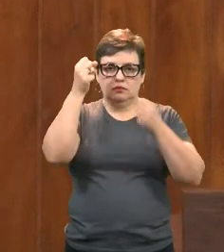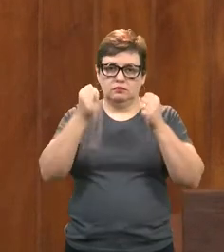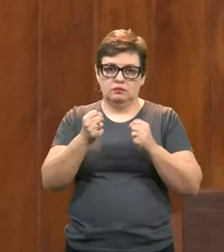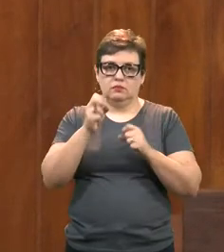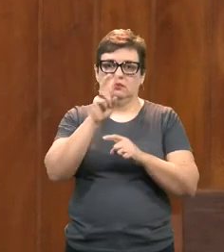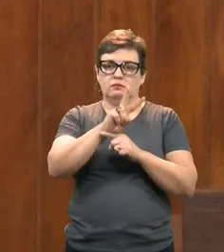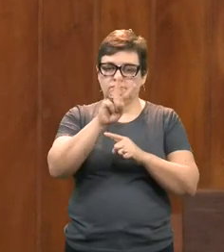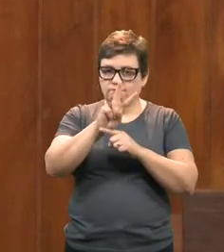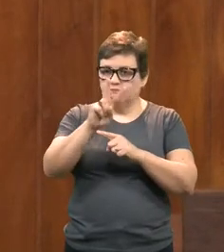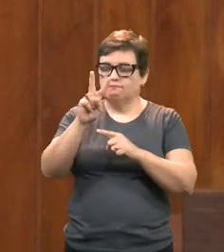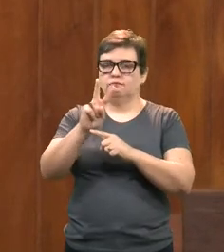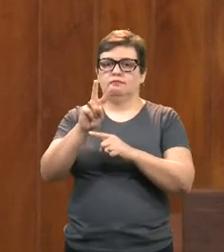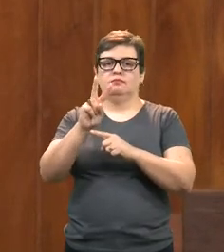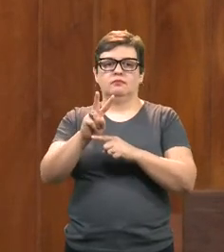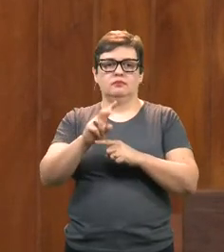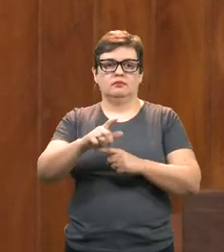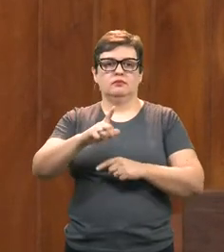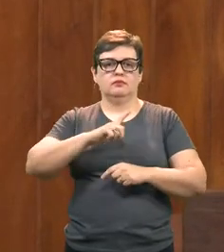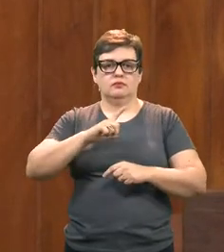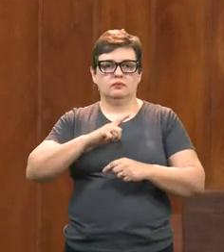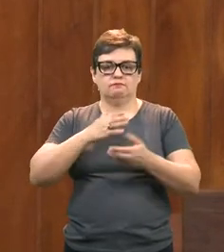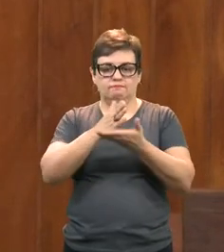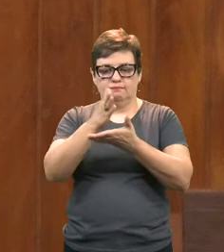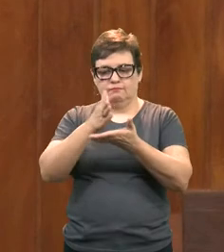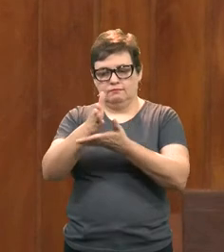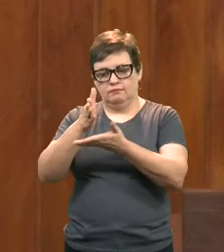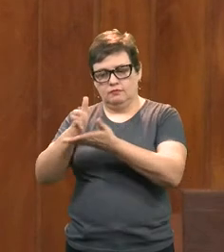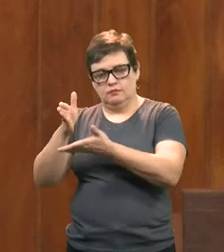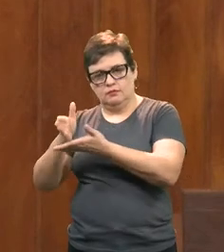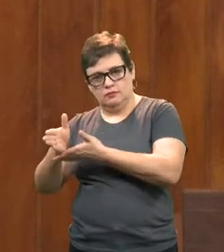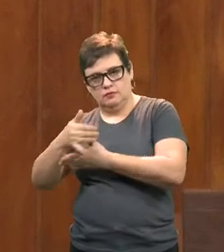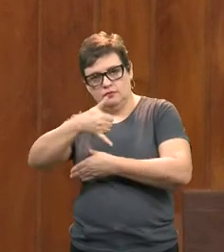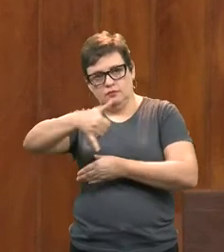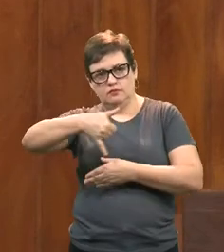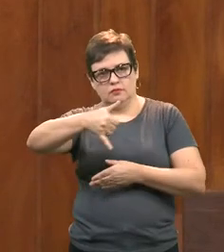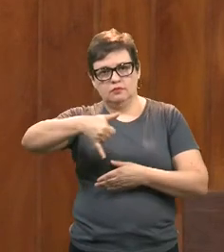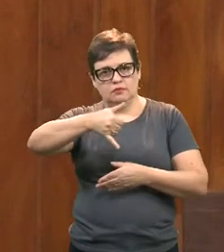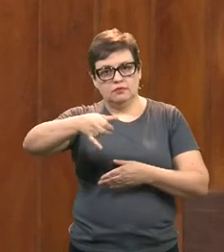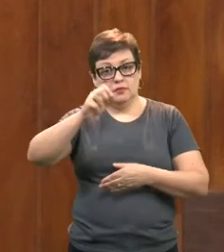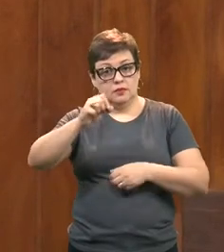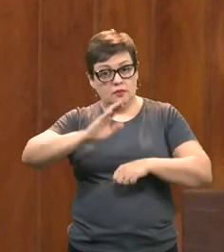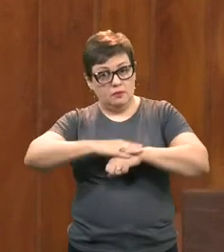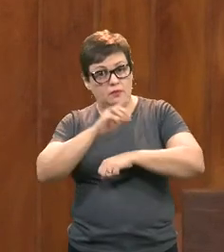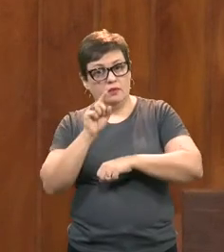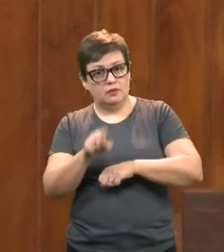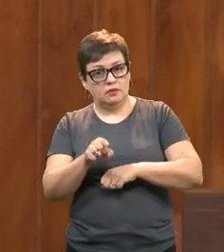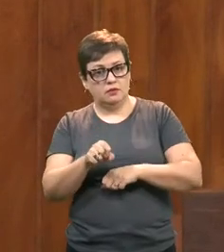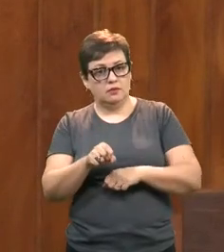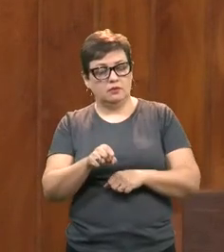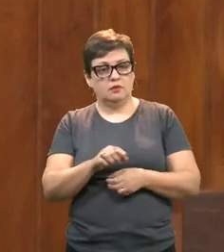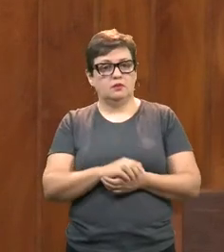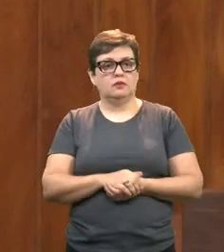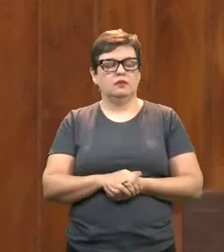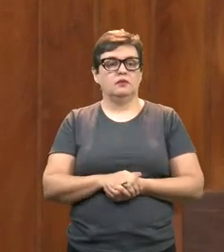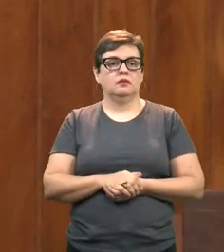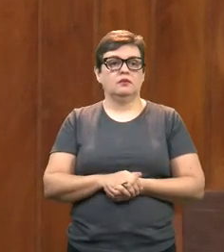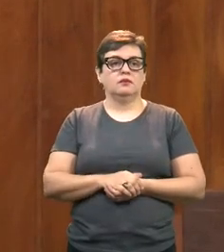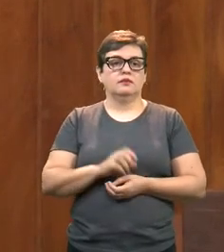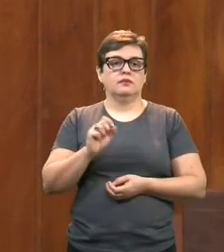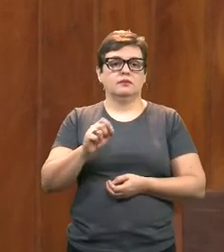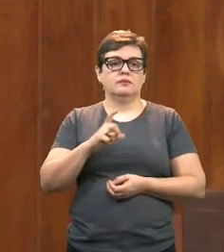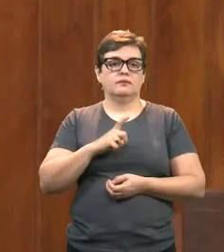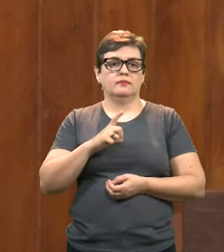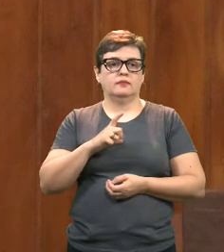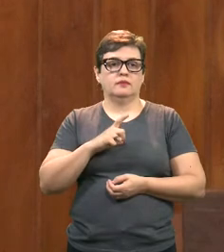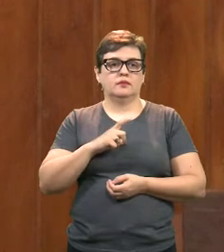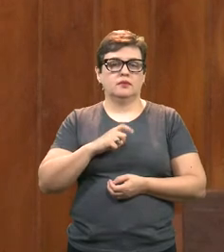cuidar, que possam ter acesso ao óleo e que, mais do que isso, que elas tenham